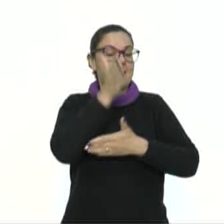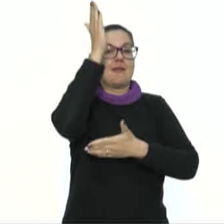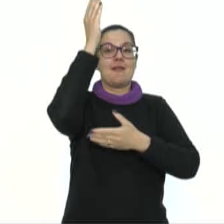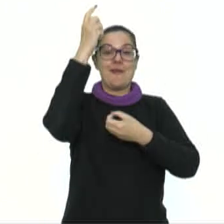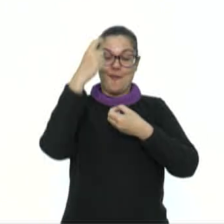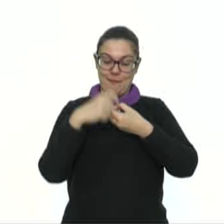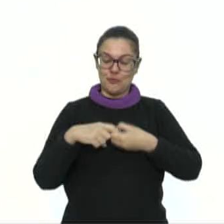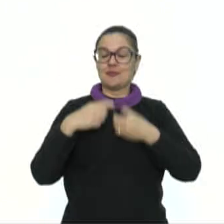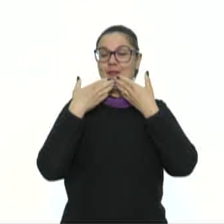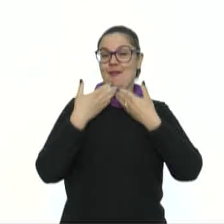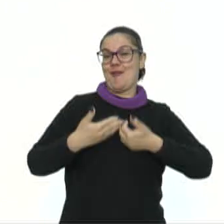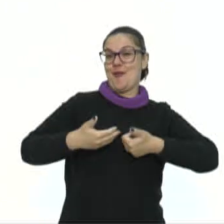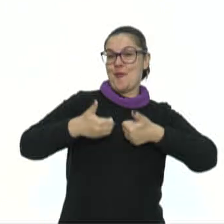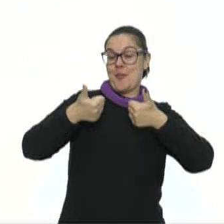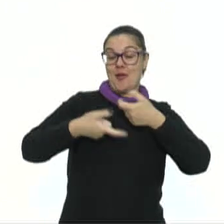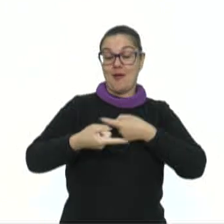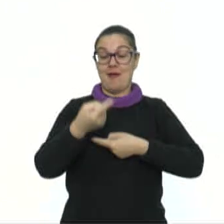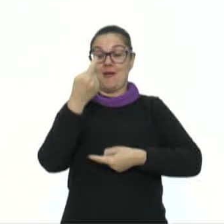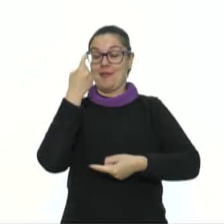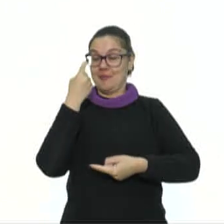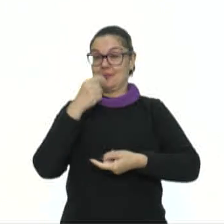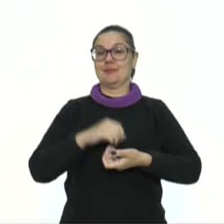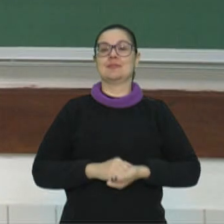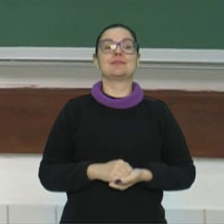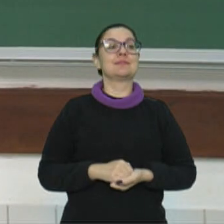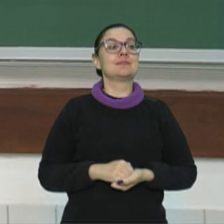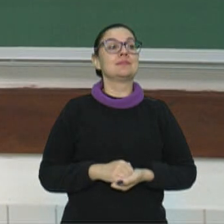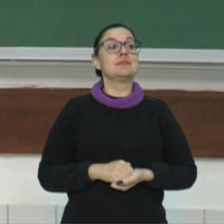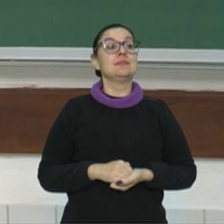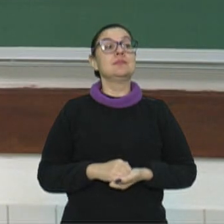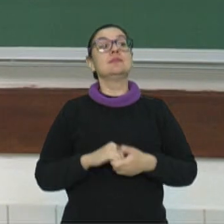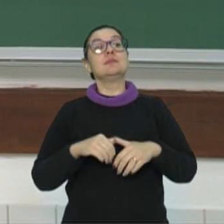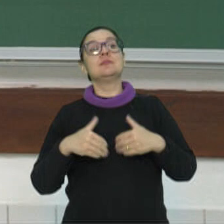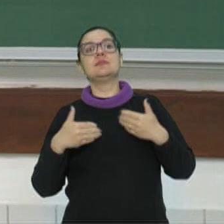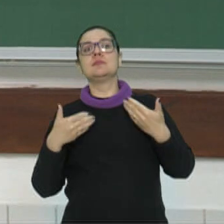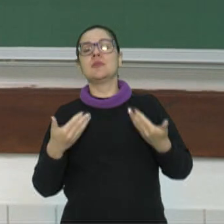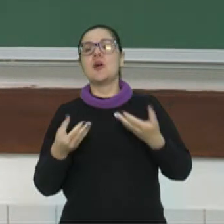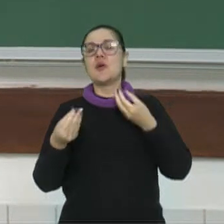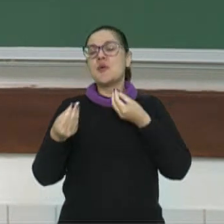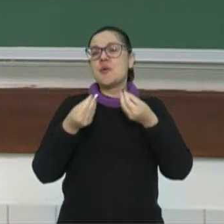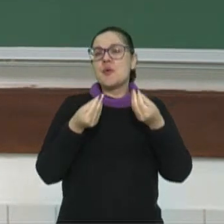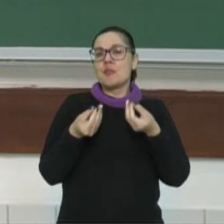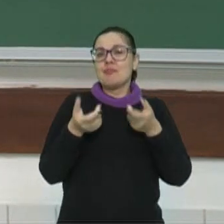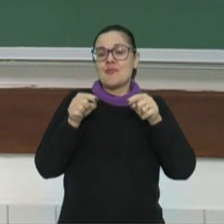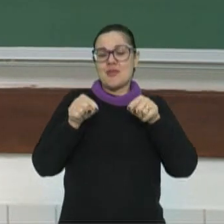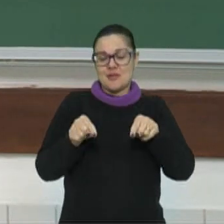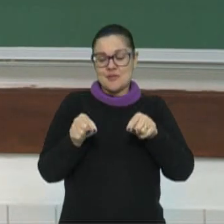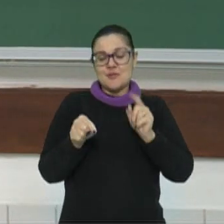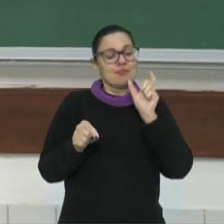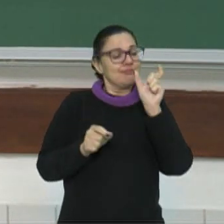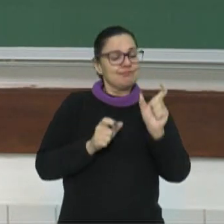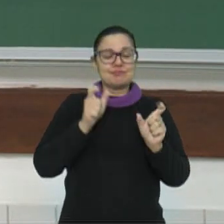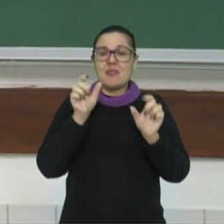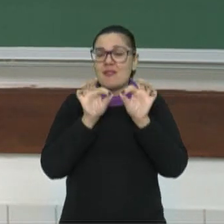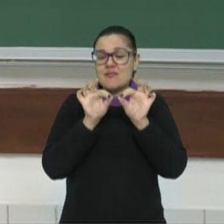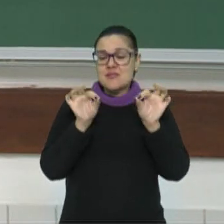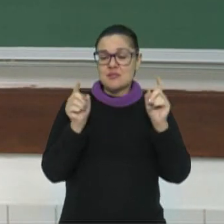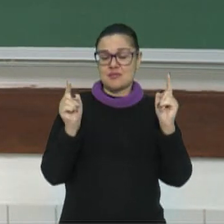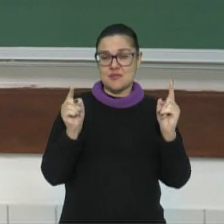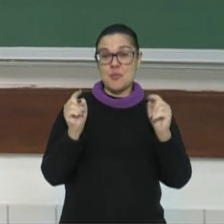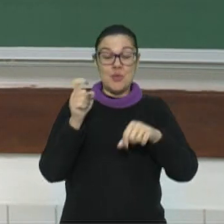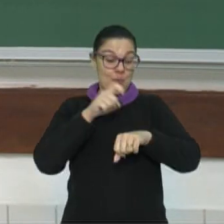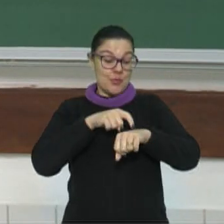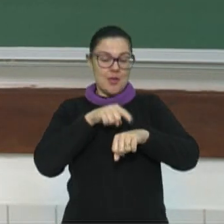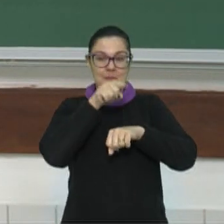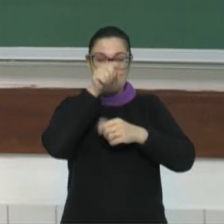voltarmos a ser exatamente como éramos antes. Então, como é que fica isso em poucas palavras? Tempo para